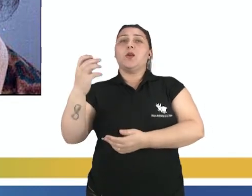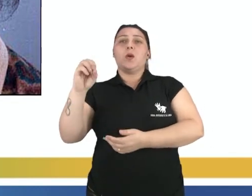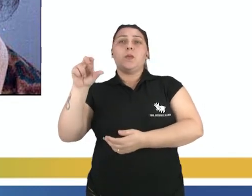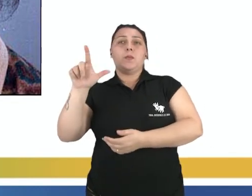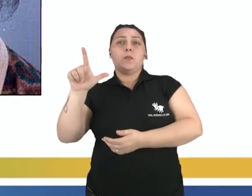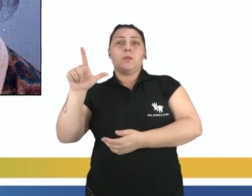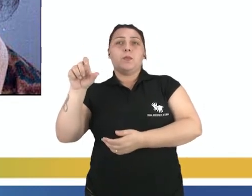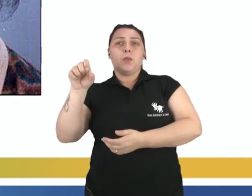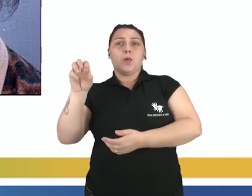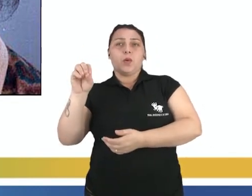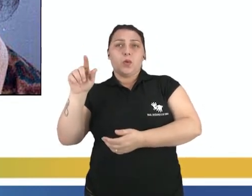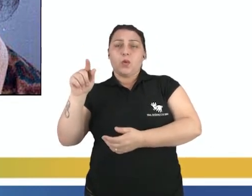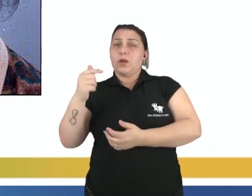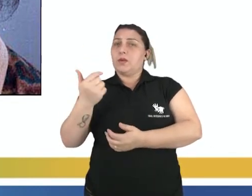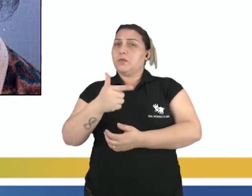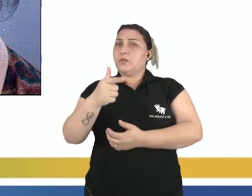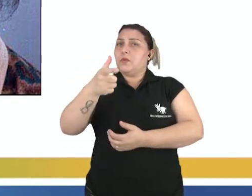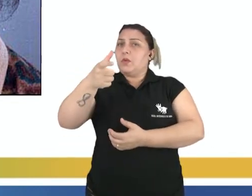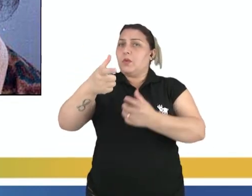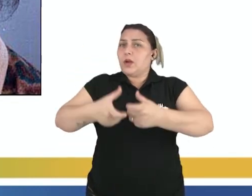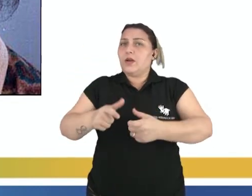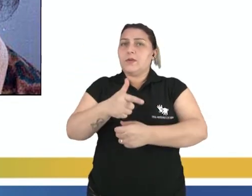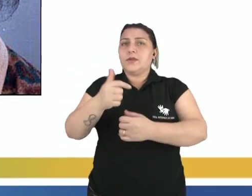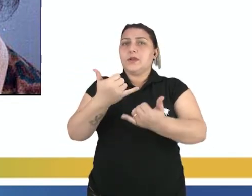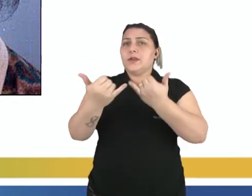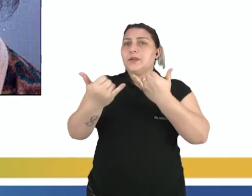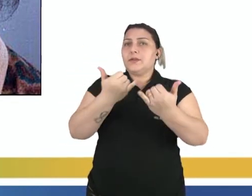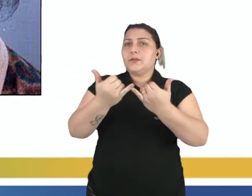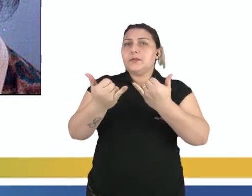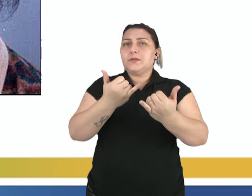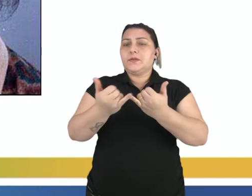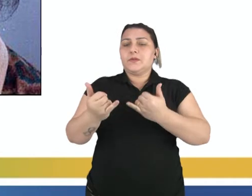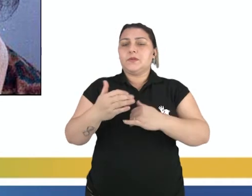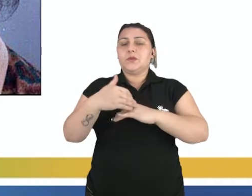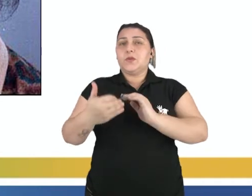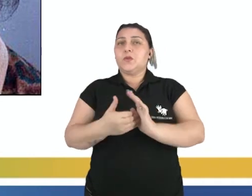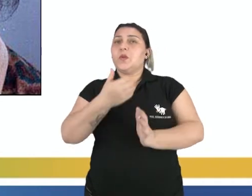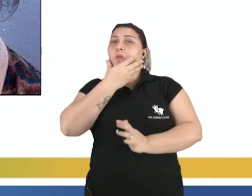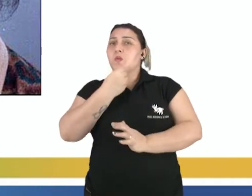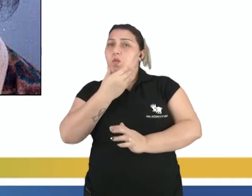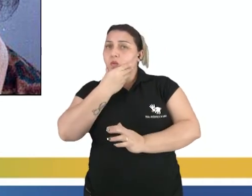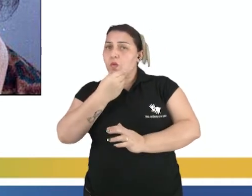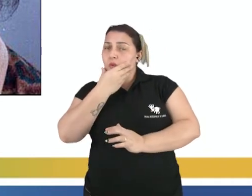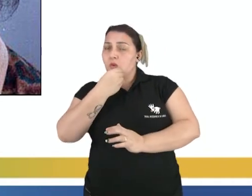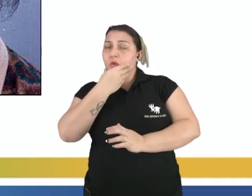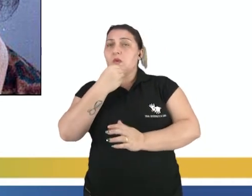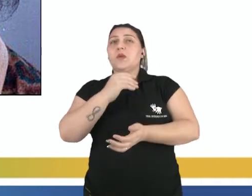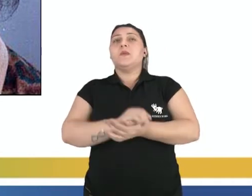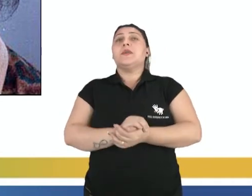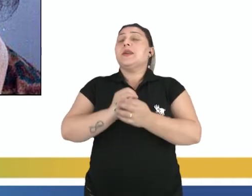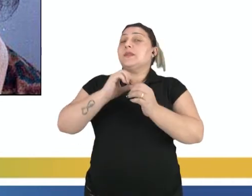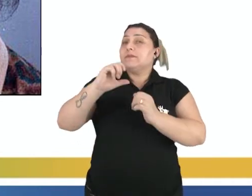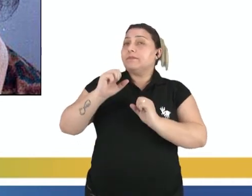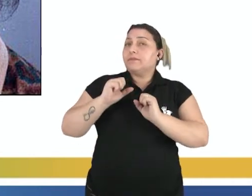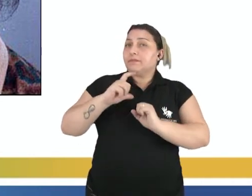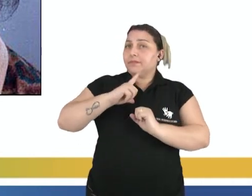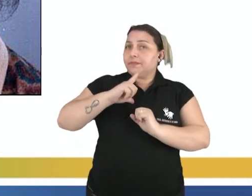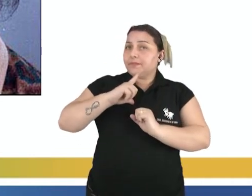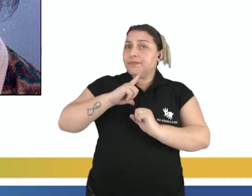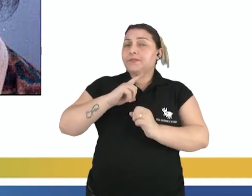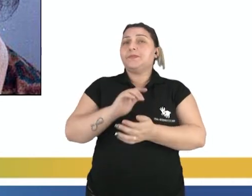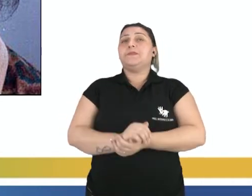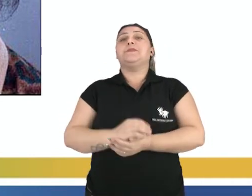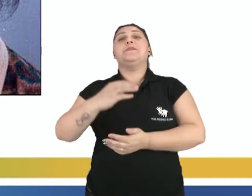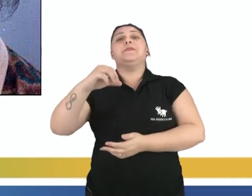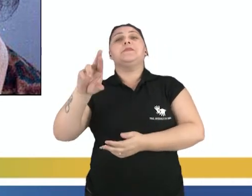seja, na parte que não é semelhante. Todos os homens da linhagem, né, todos os homens que possuem